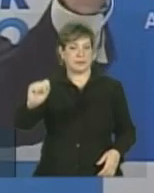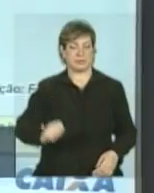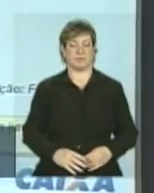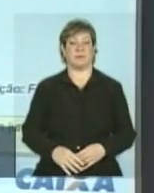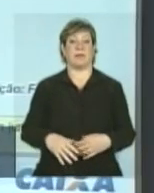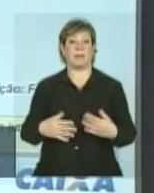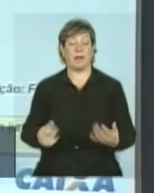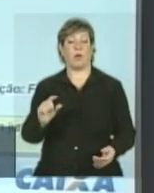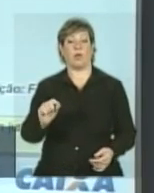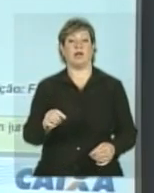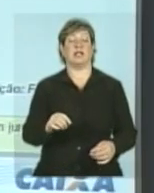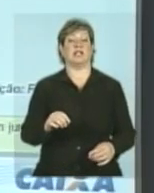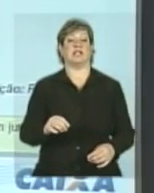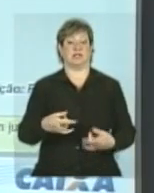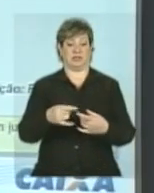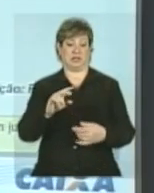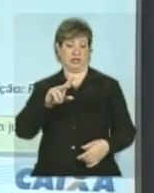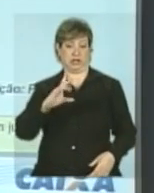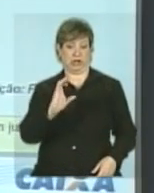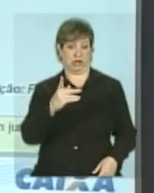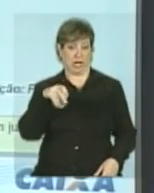especial salário, ele está em